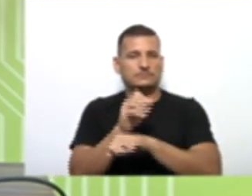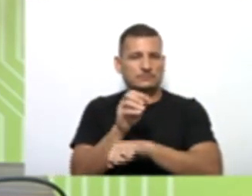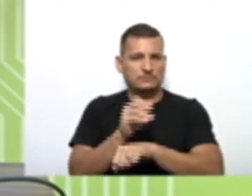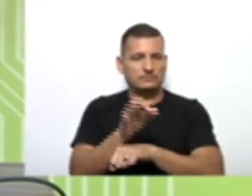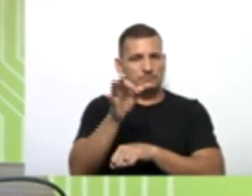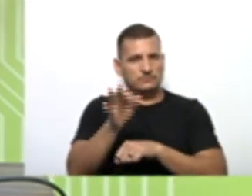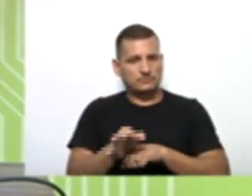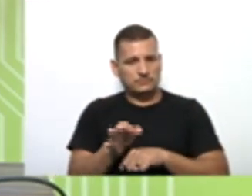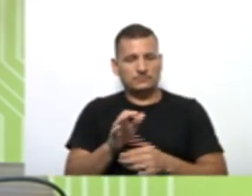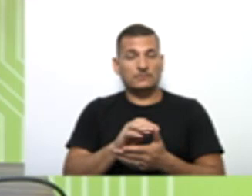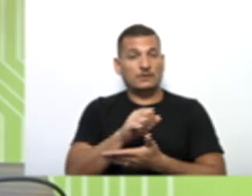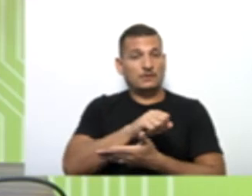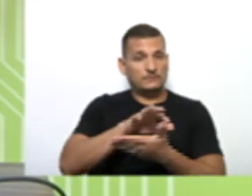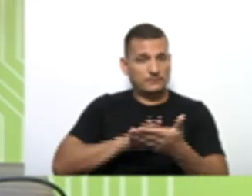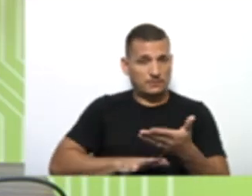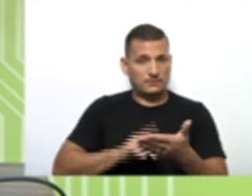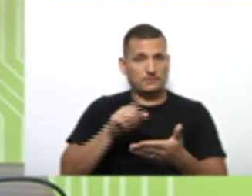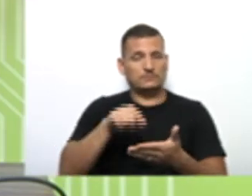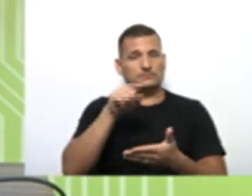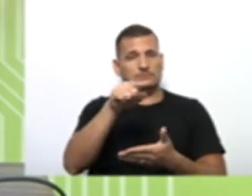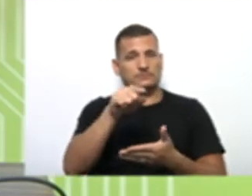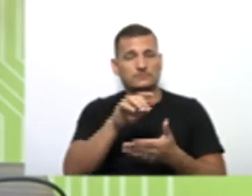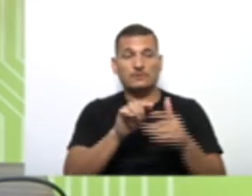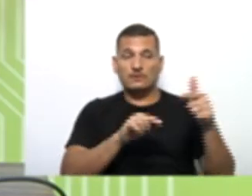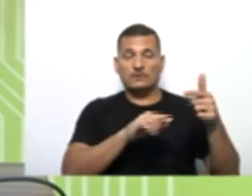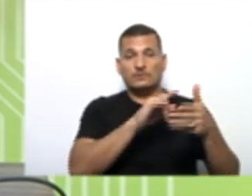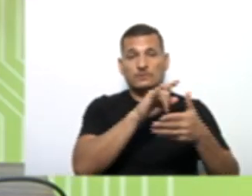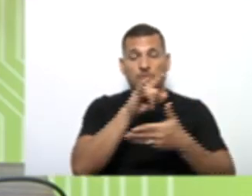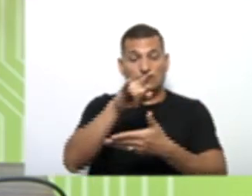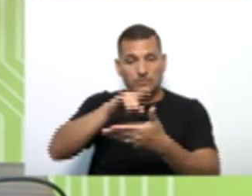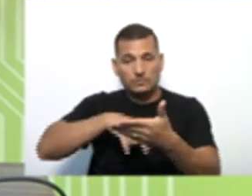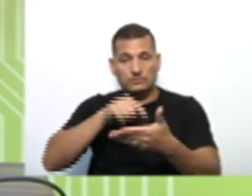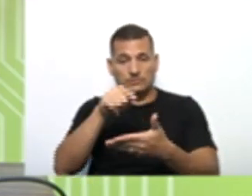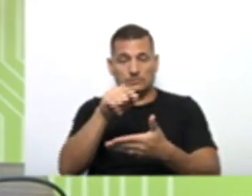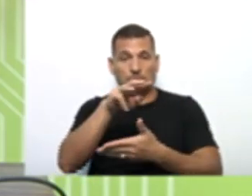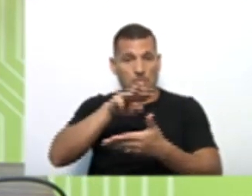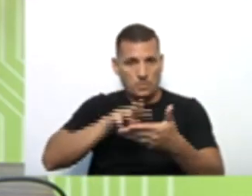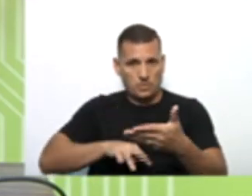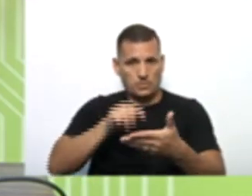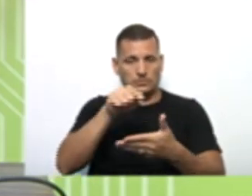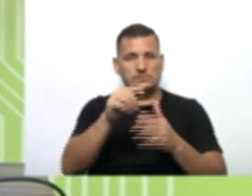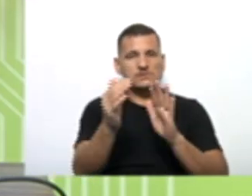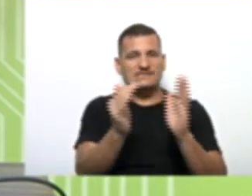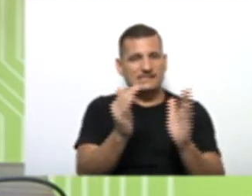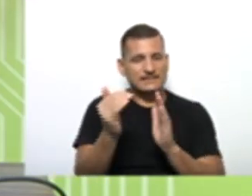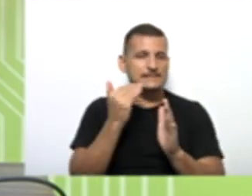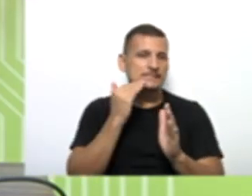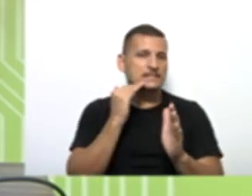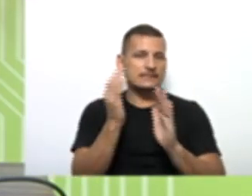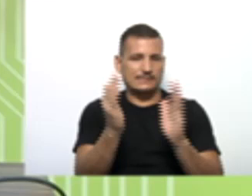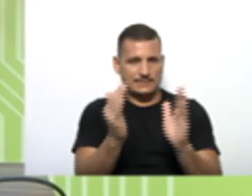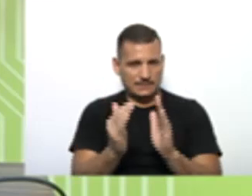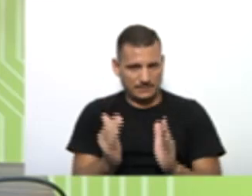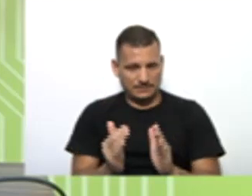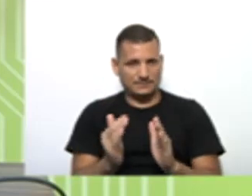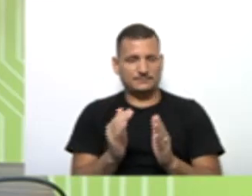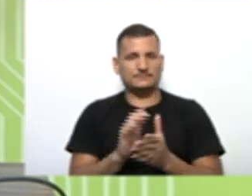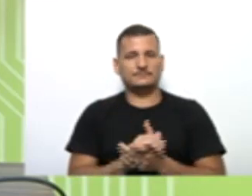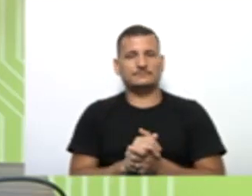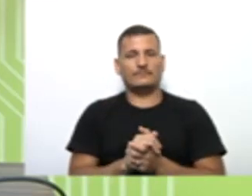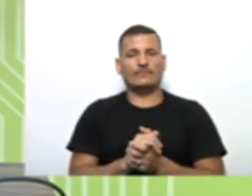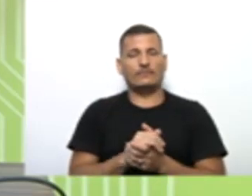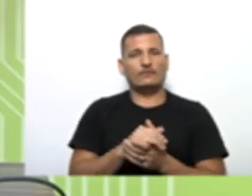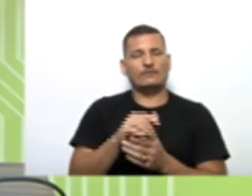A atividade vai consistir justamente em você pegar esse documento no Word, que está desformatado, esse mesmo que a gente usou nos